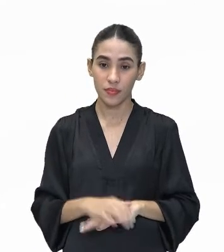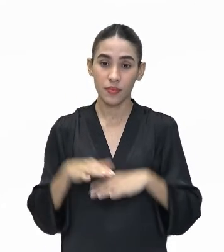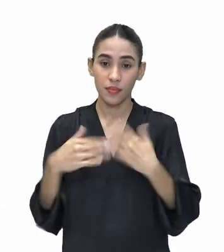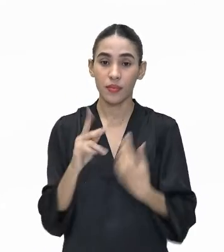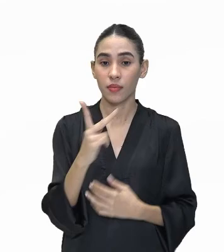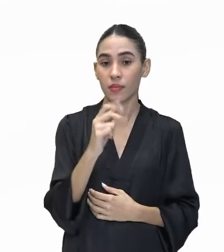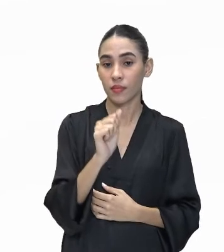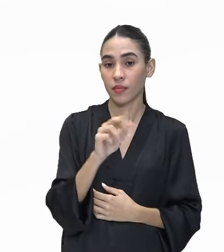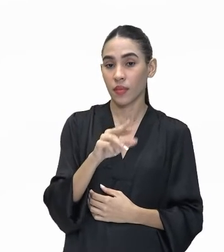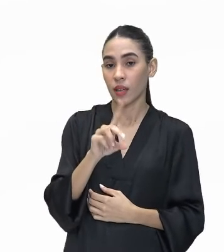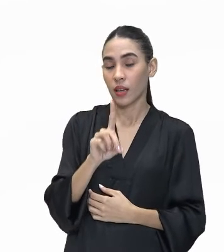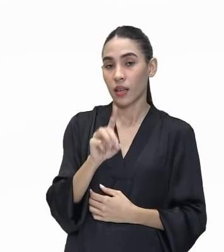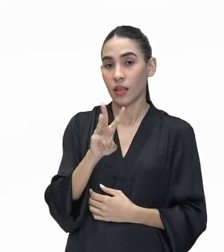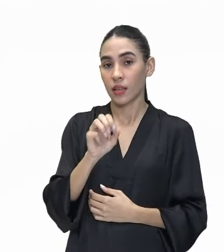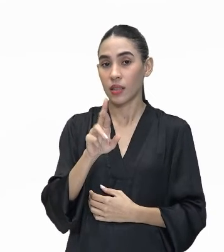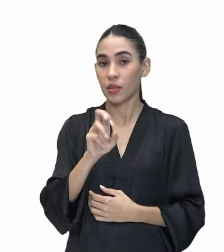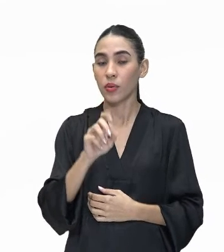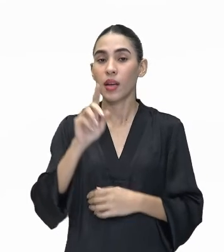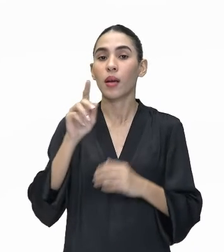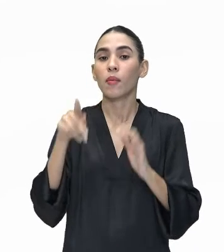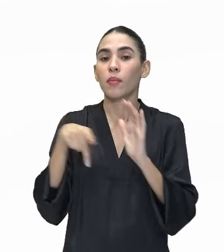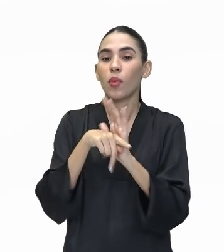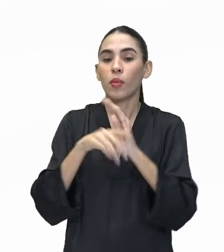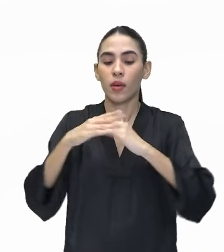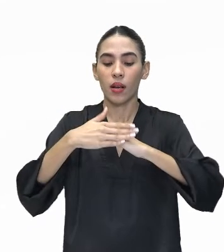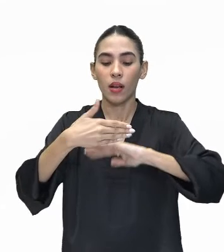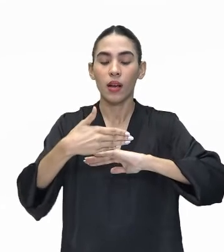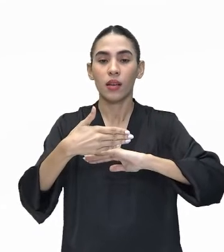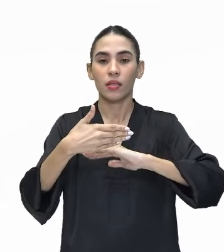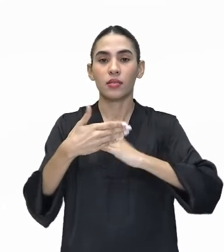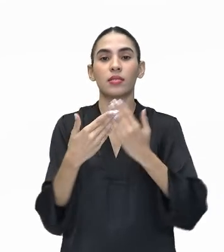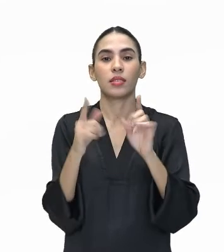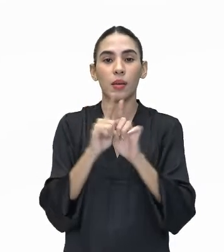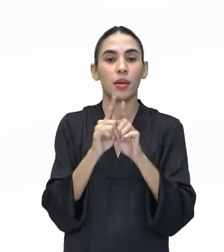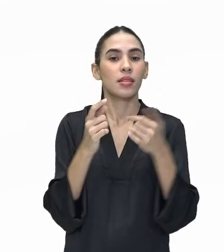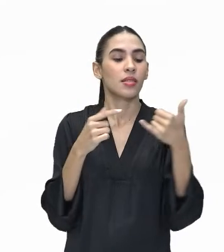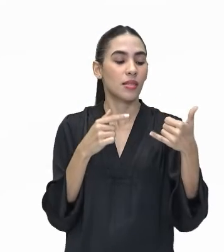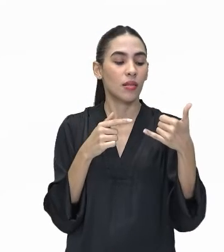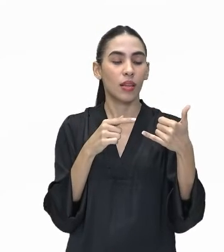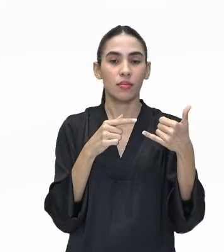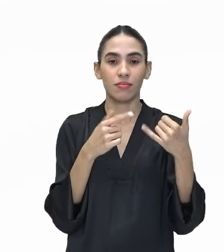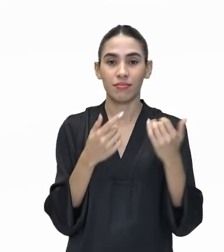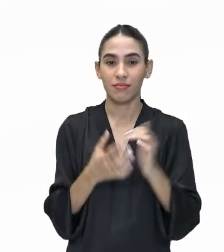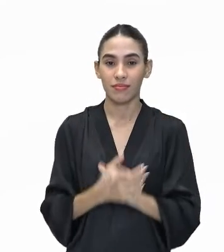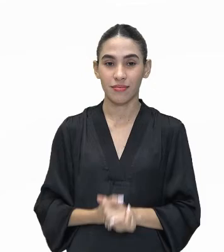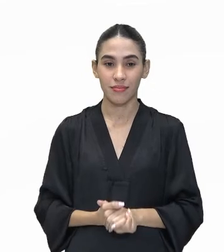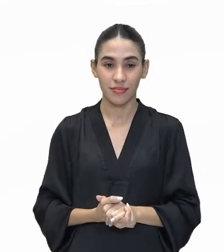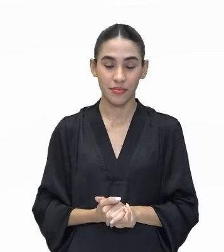é a parte física ali dos computadores, dos celulares.